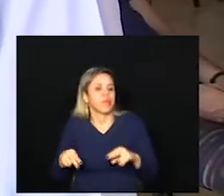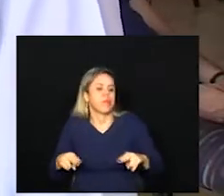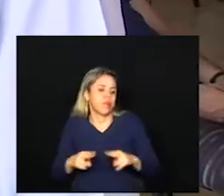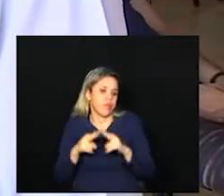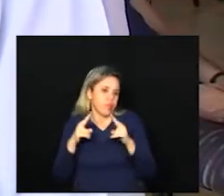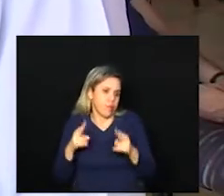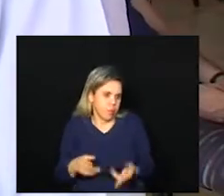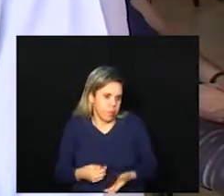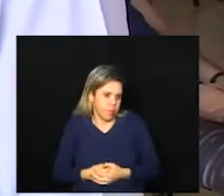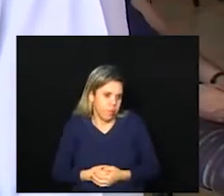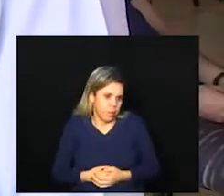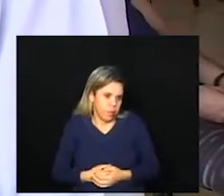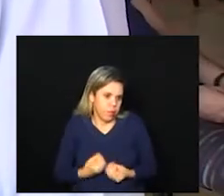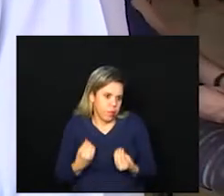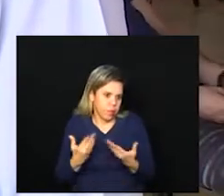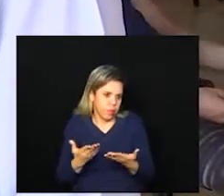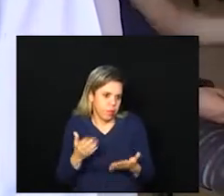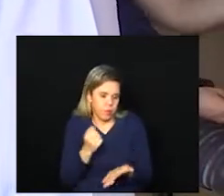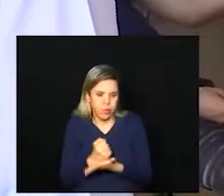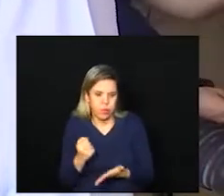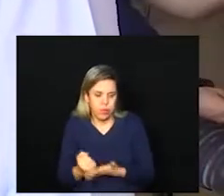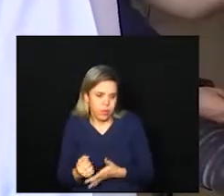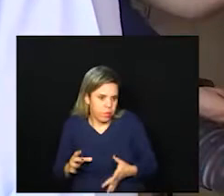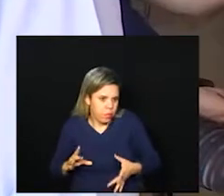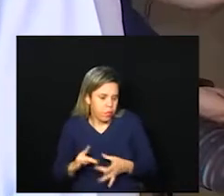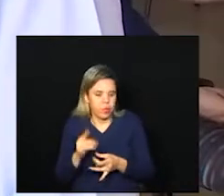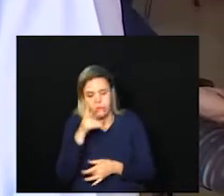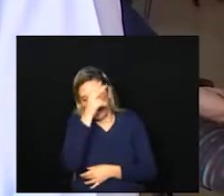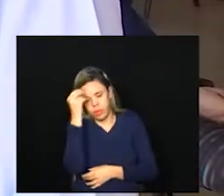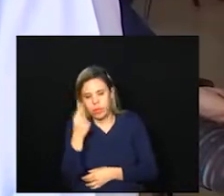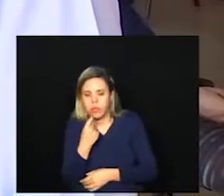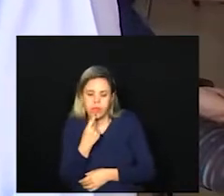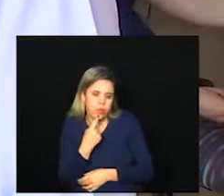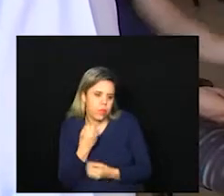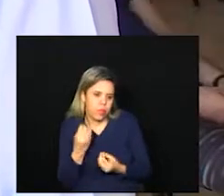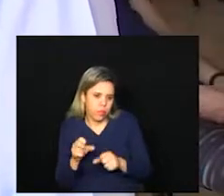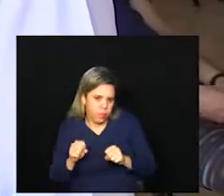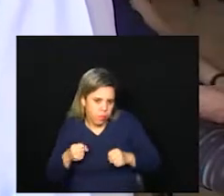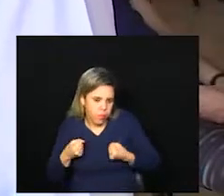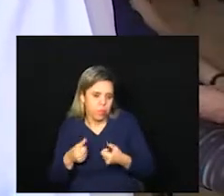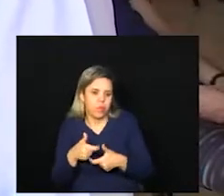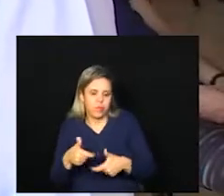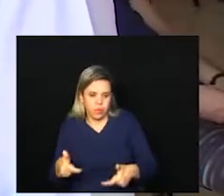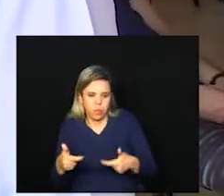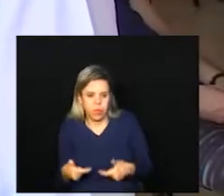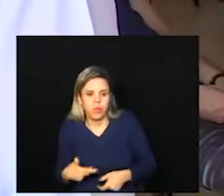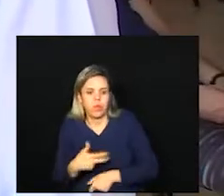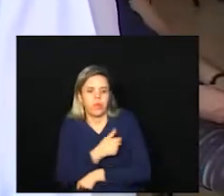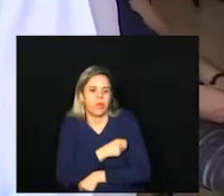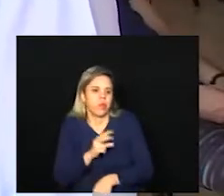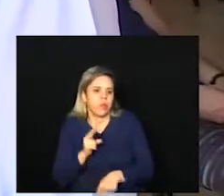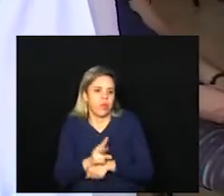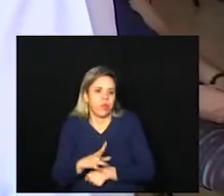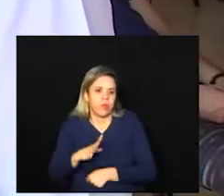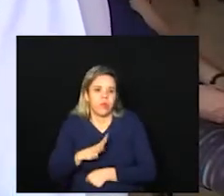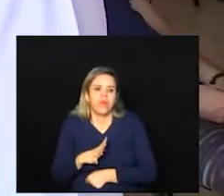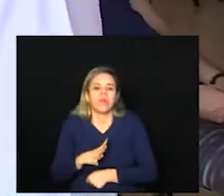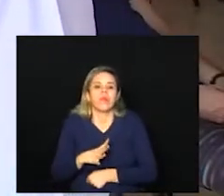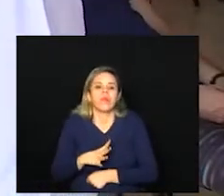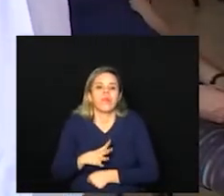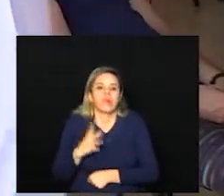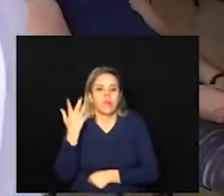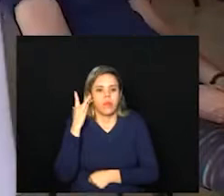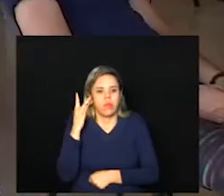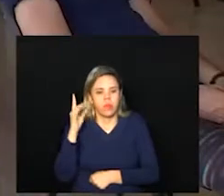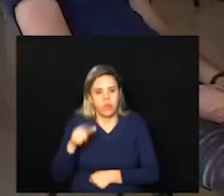Unimed, estabeleça contratos de parceria com a Prefeitura de Campinas para esse reforço da imunização na cidade. Bom, eu acho